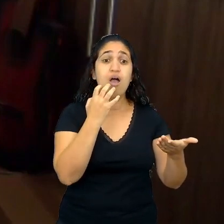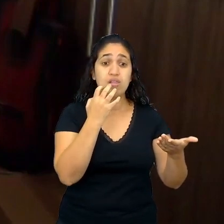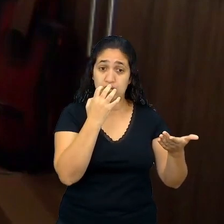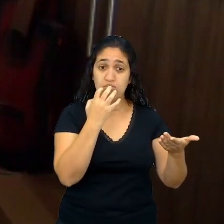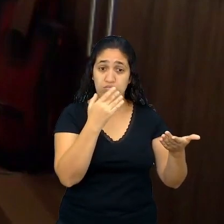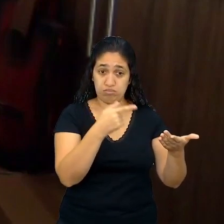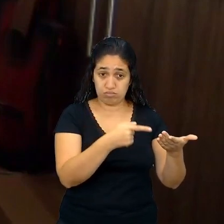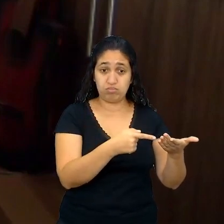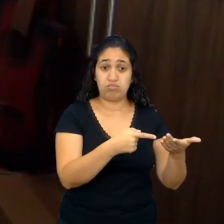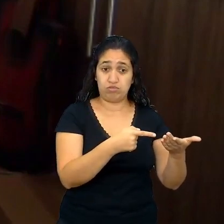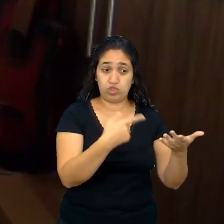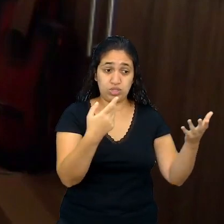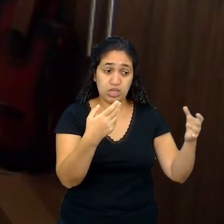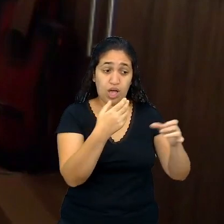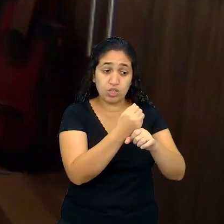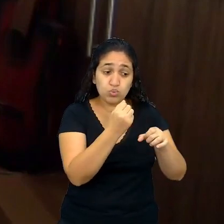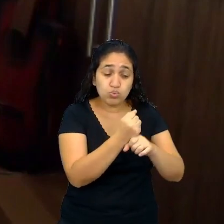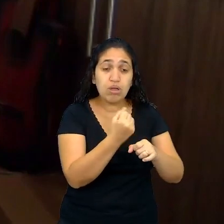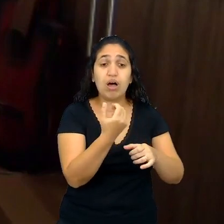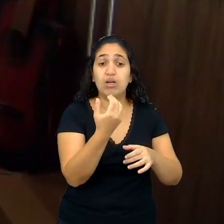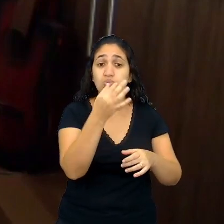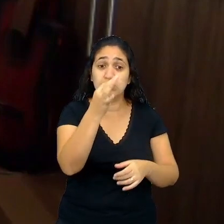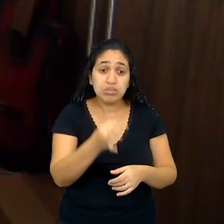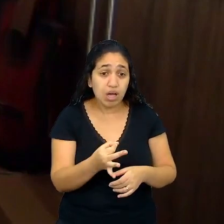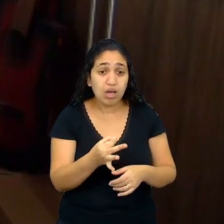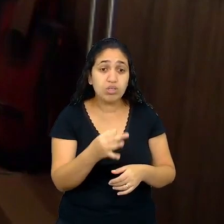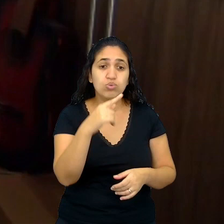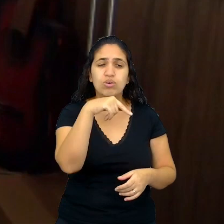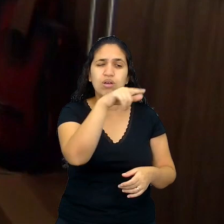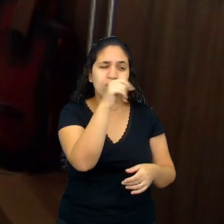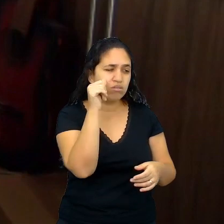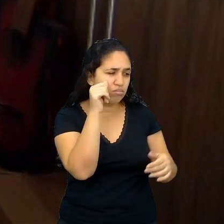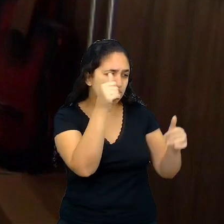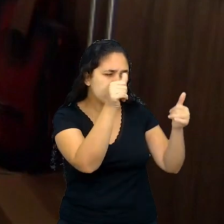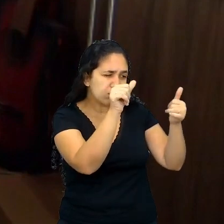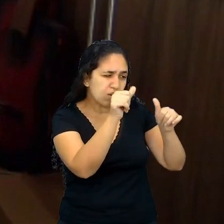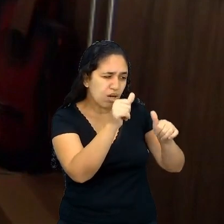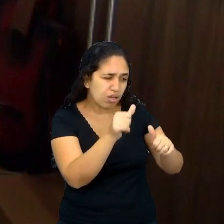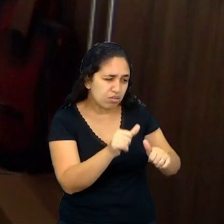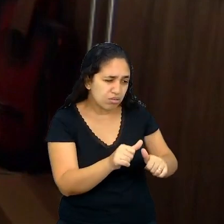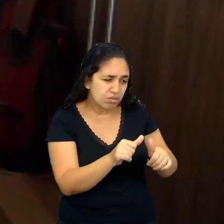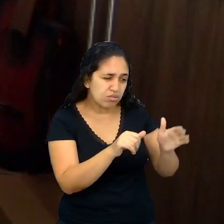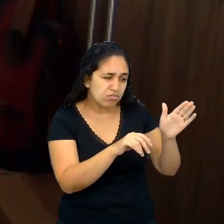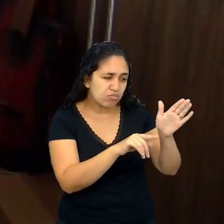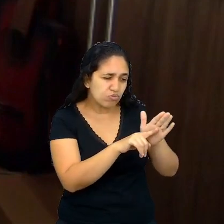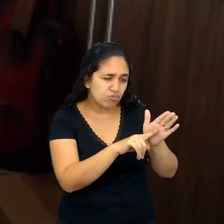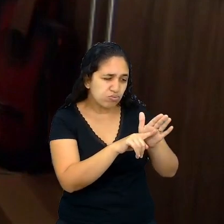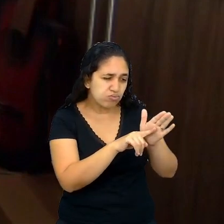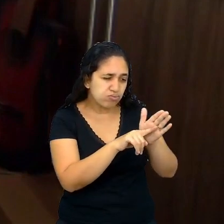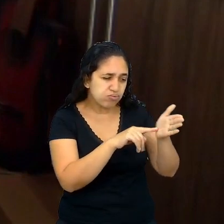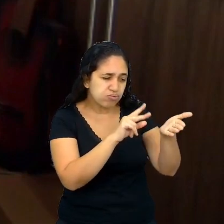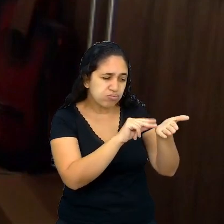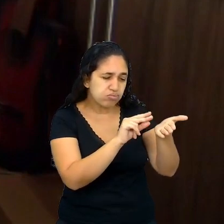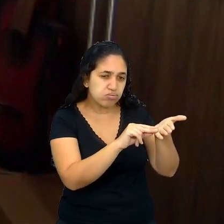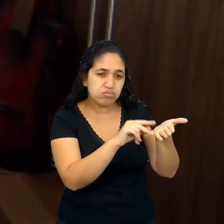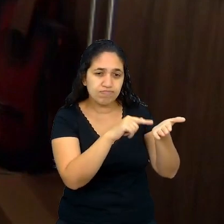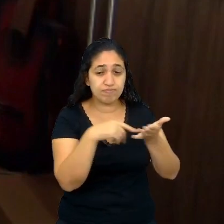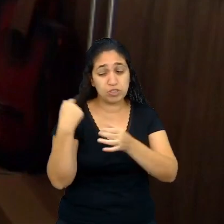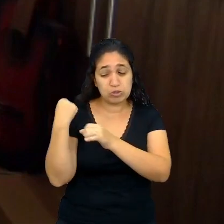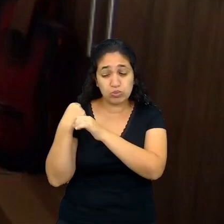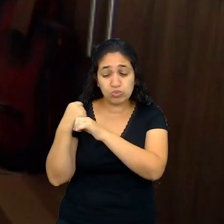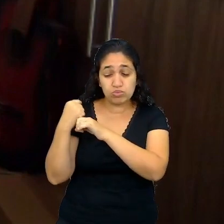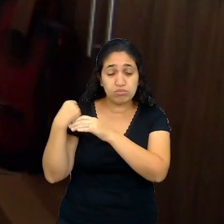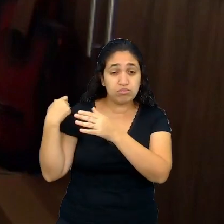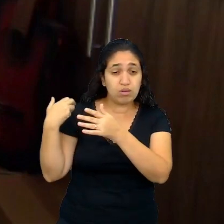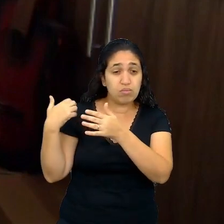de resultado das suas publicações. Eles fazem uma análise desses artigos que vêm saindo ao longo dos anos